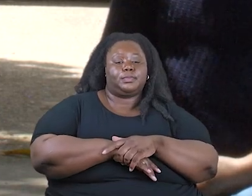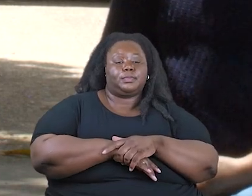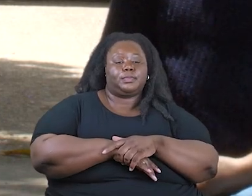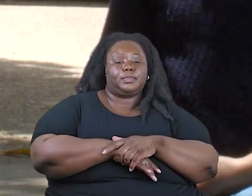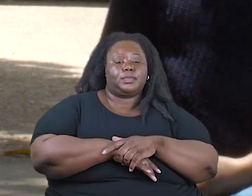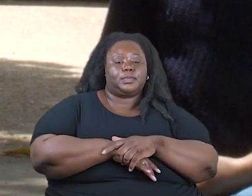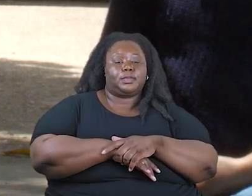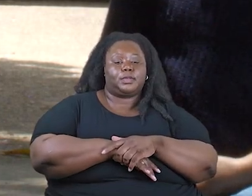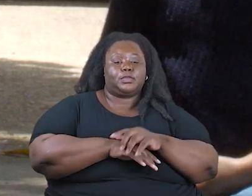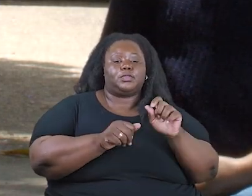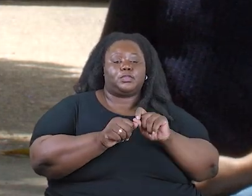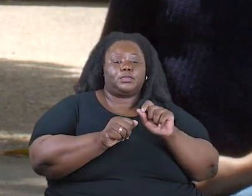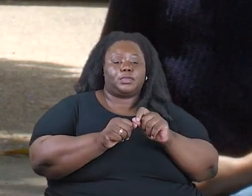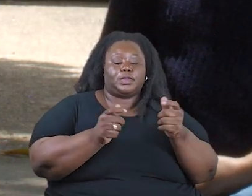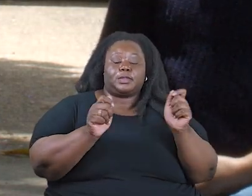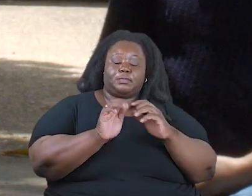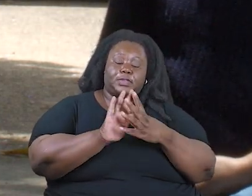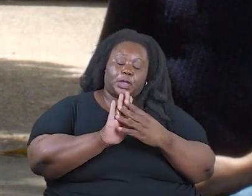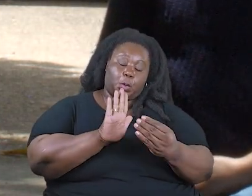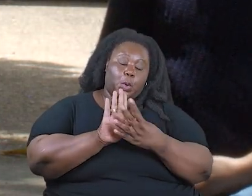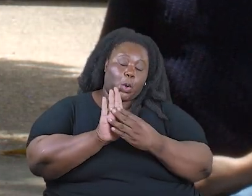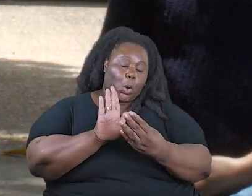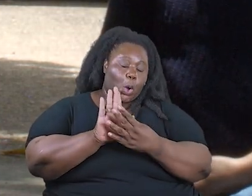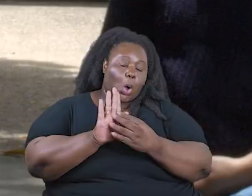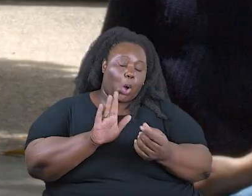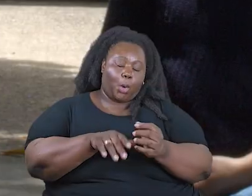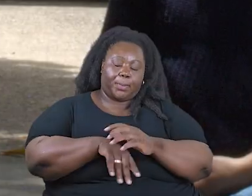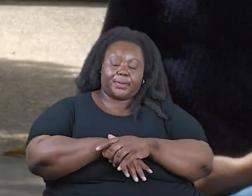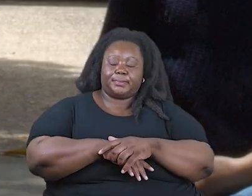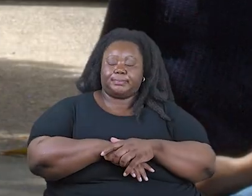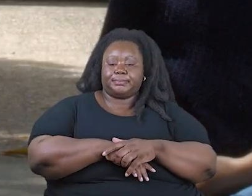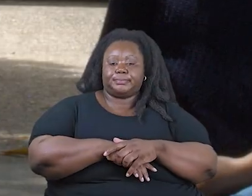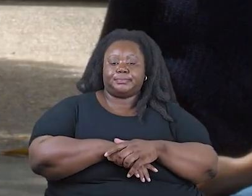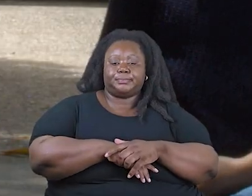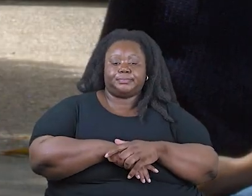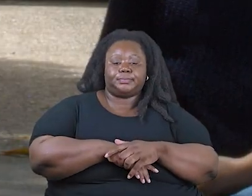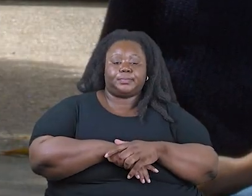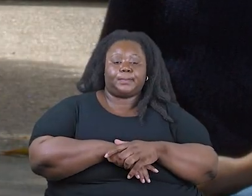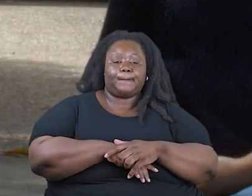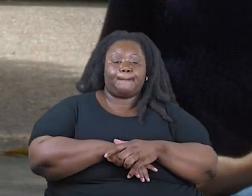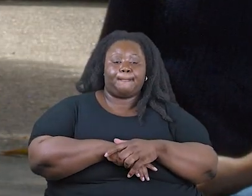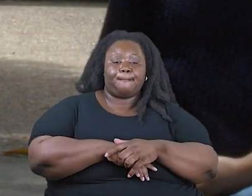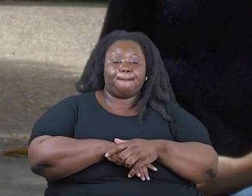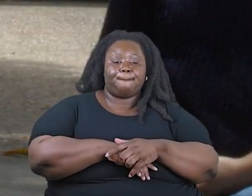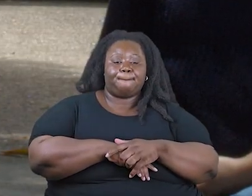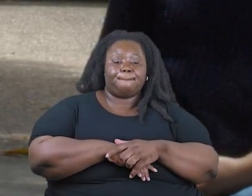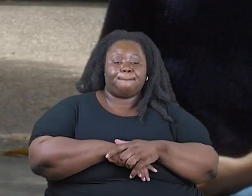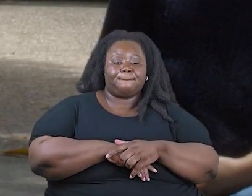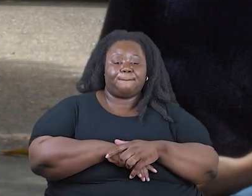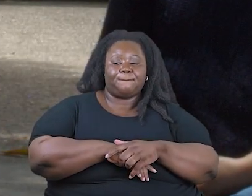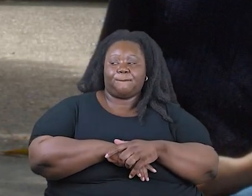tinha técnica de fundição que já dava para fazer coisas em cópias, em edição.